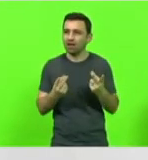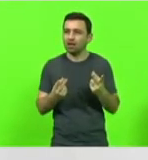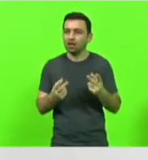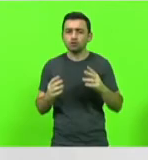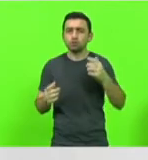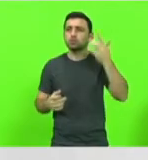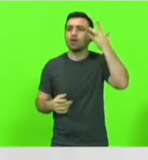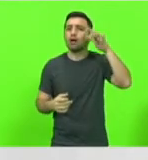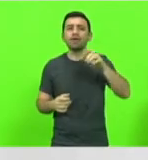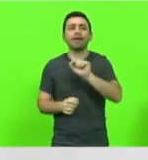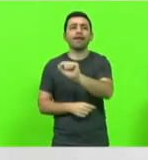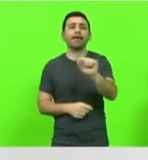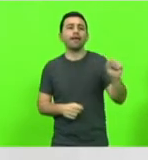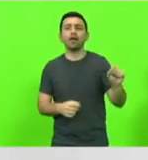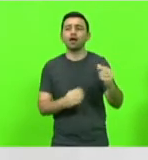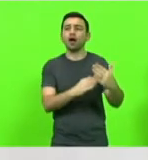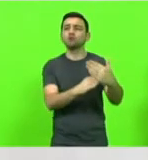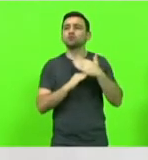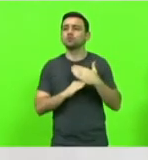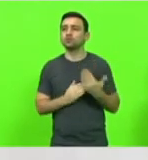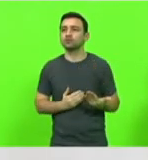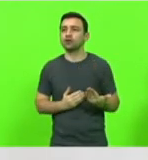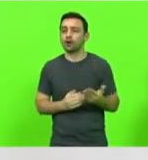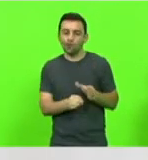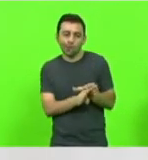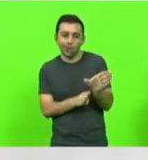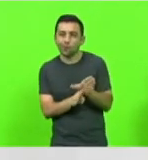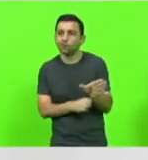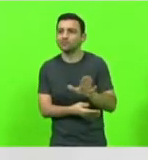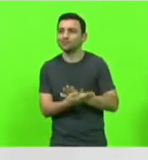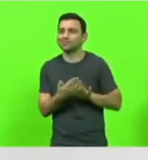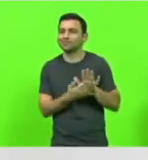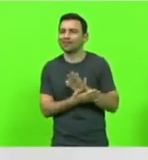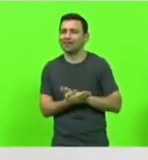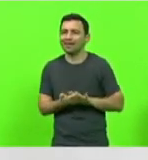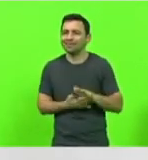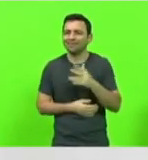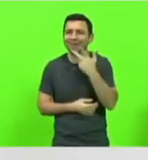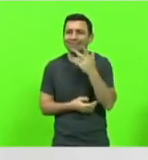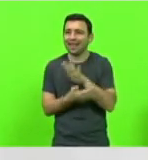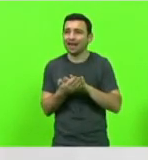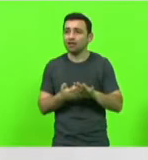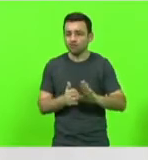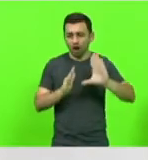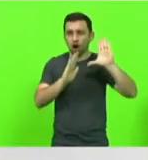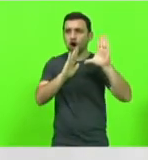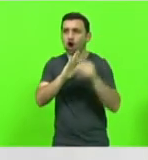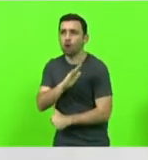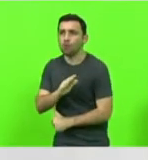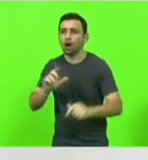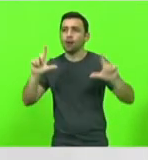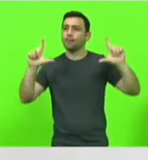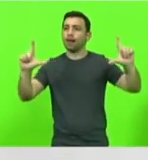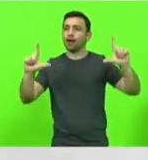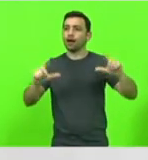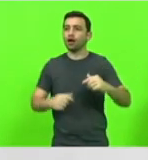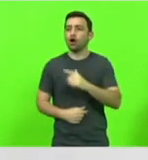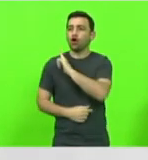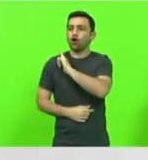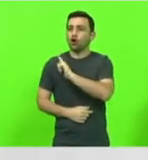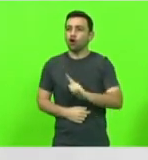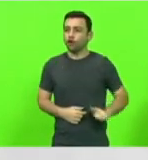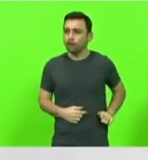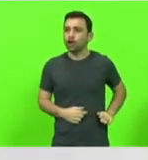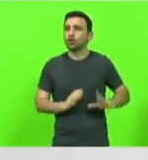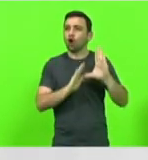recorrer. Porque eles não foram orientados, eles não falaram nada, nada. O cara foi lá e roubou a placa. Governo roubando